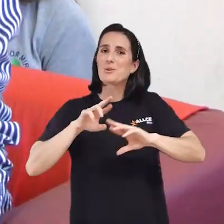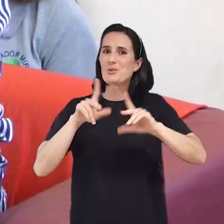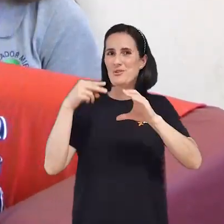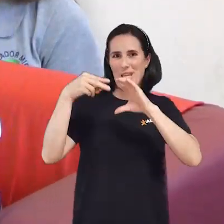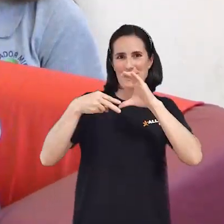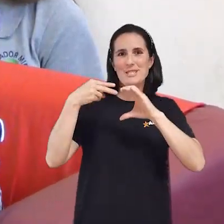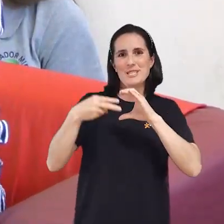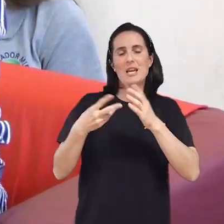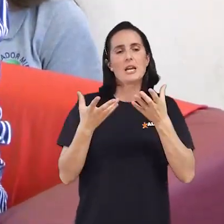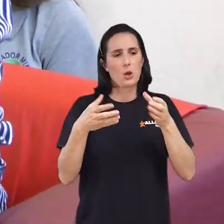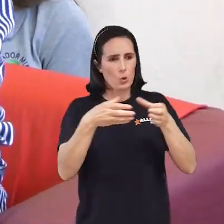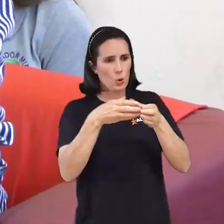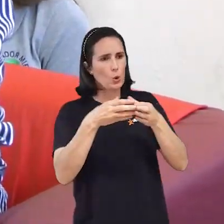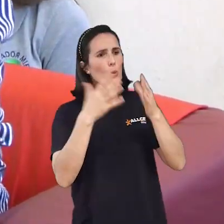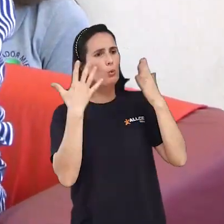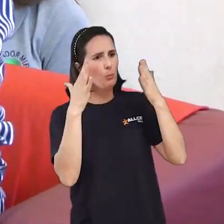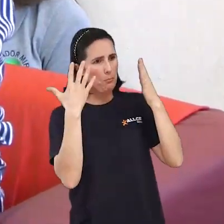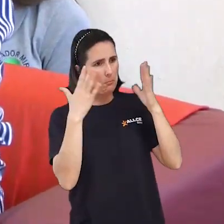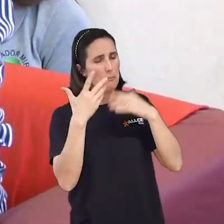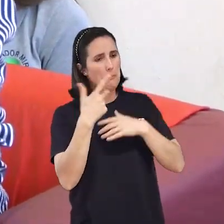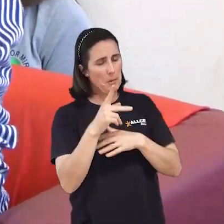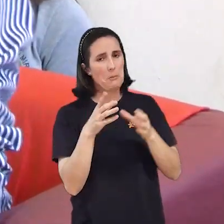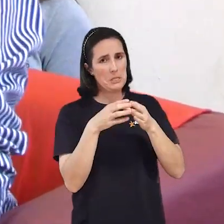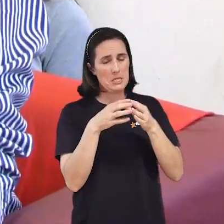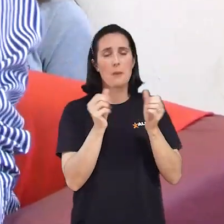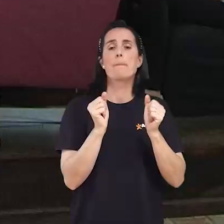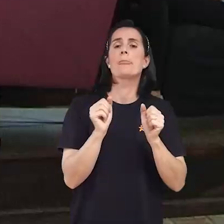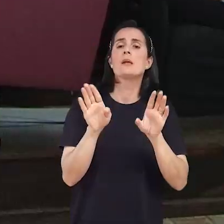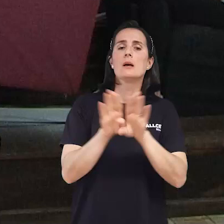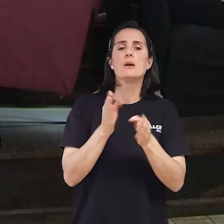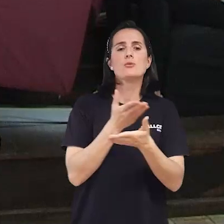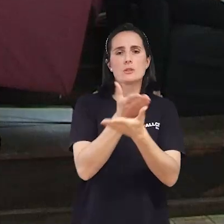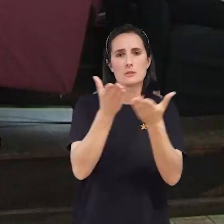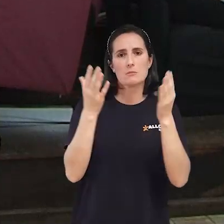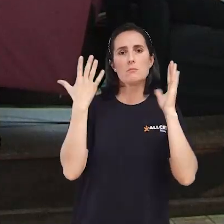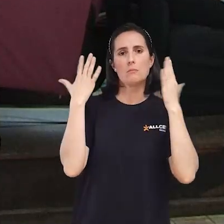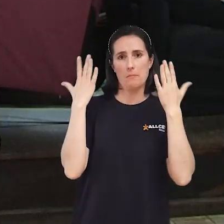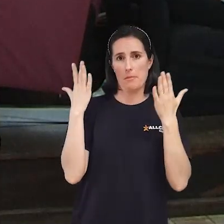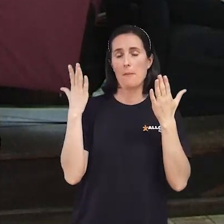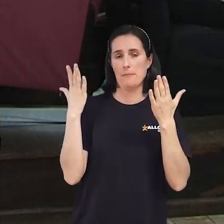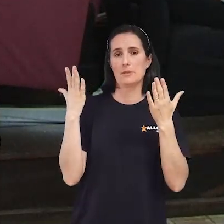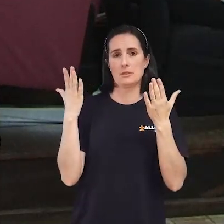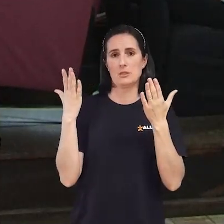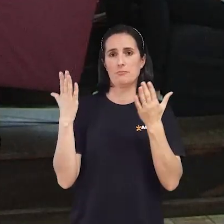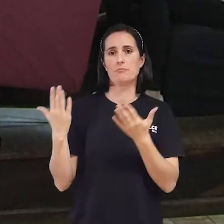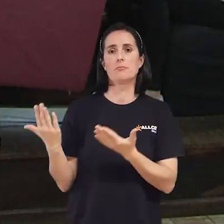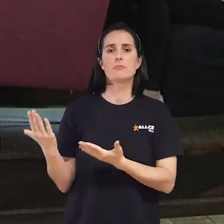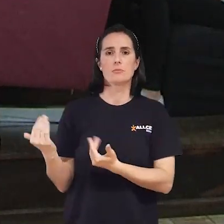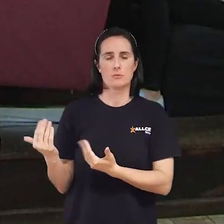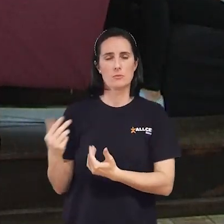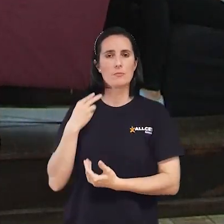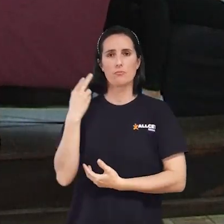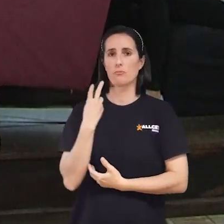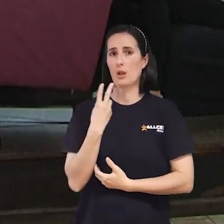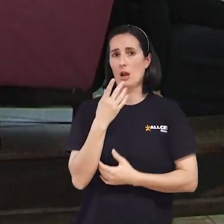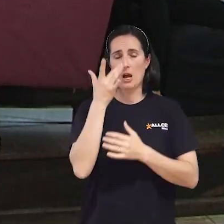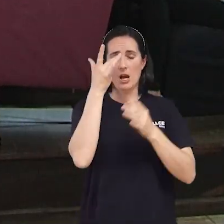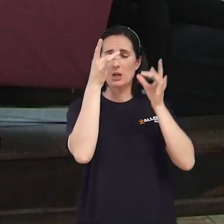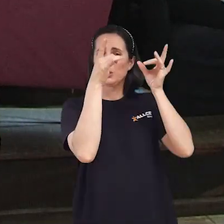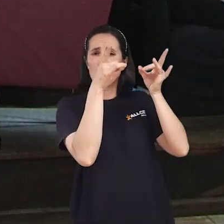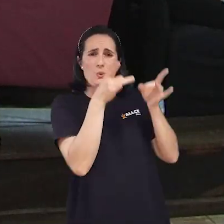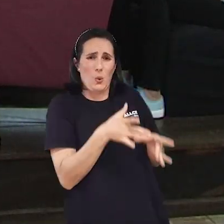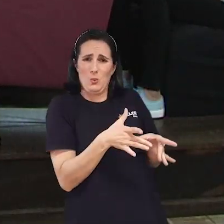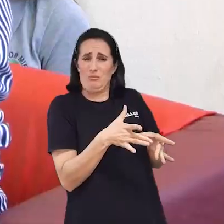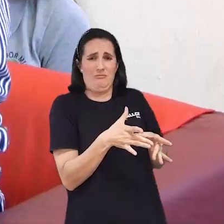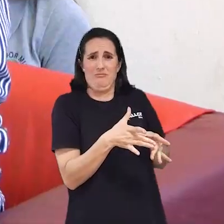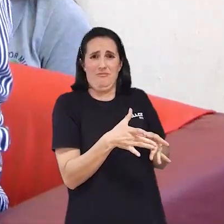né? E parabenizar vocês. Não desistam, né? Não desistam do sonho, né? Seja